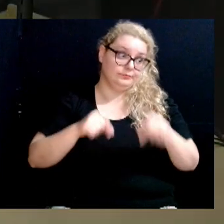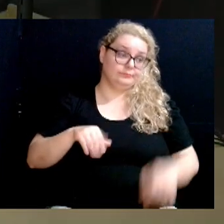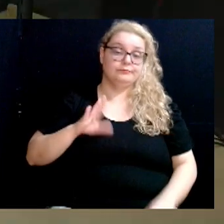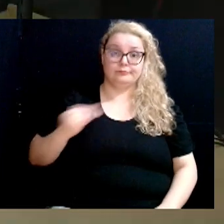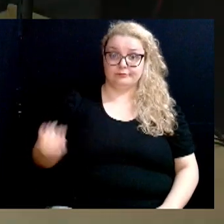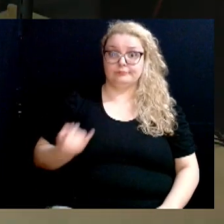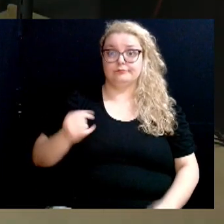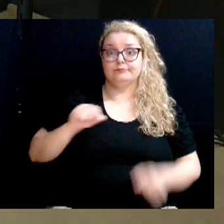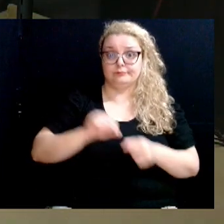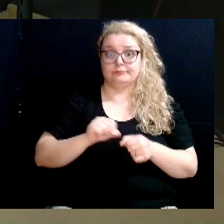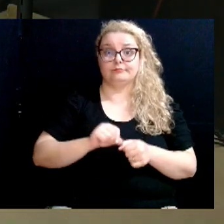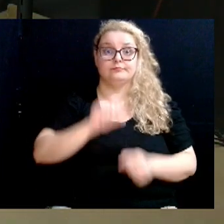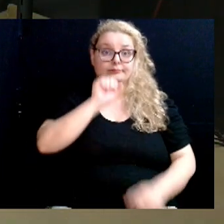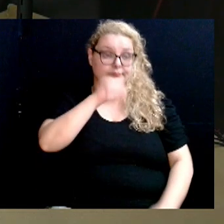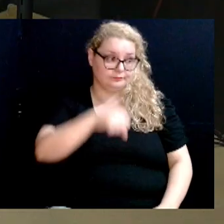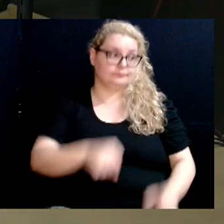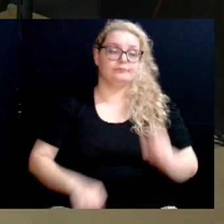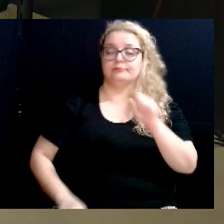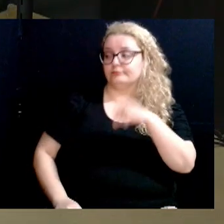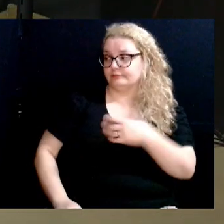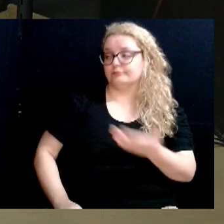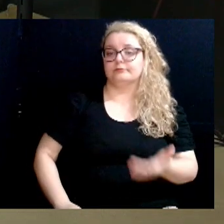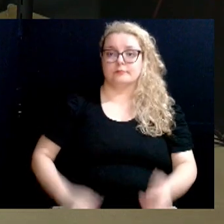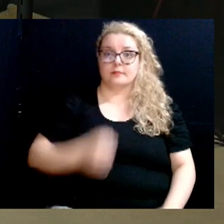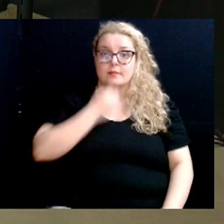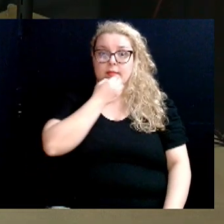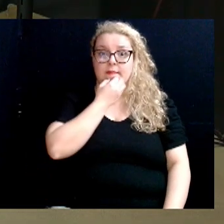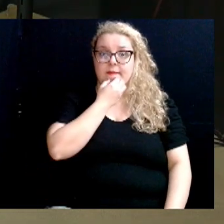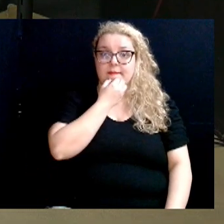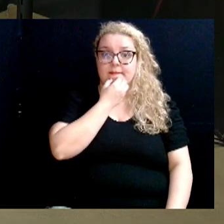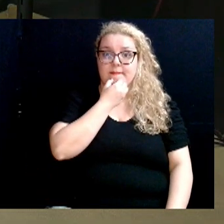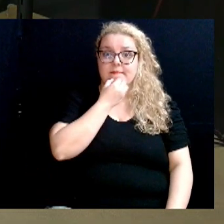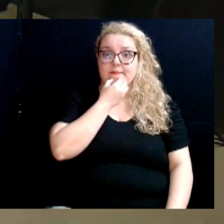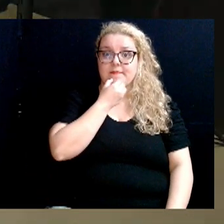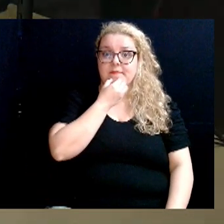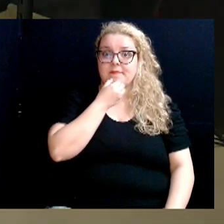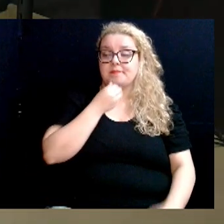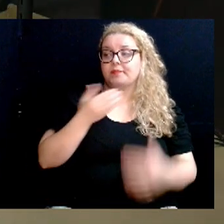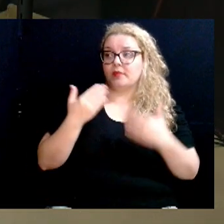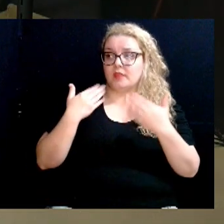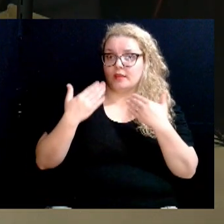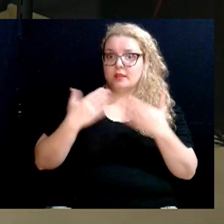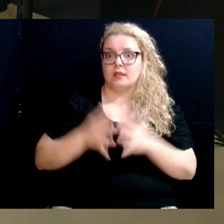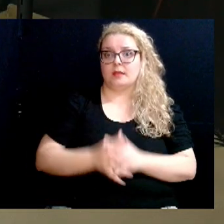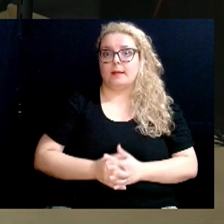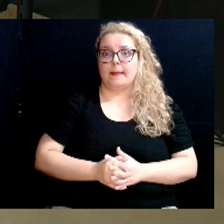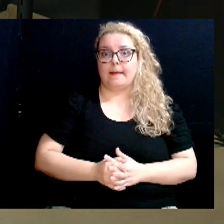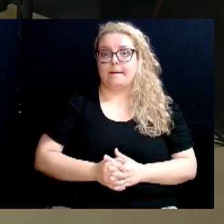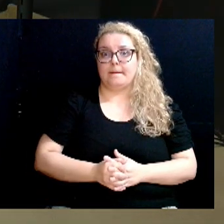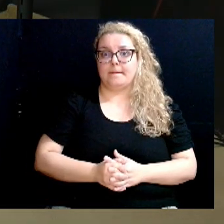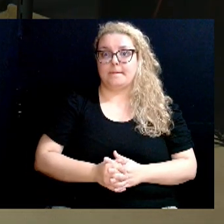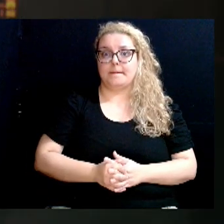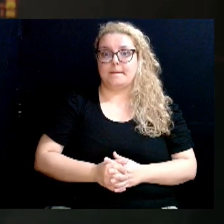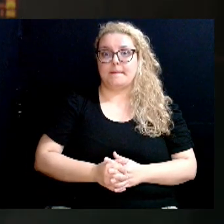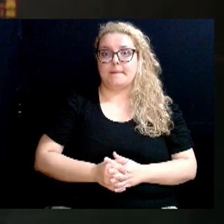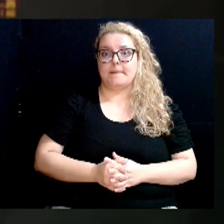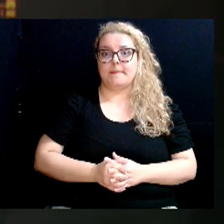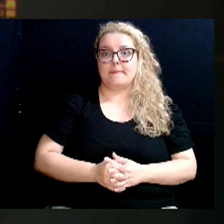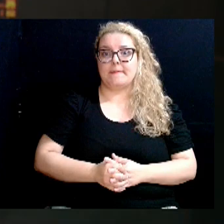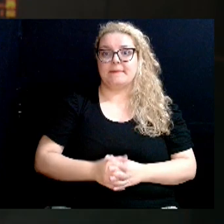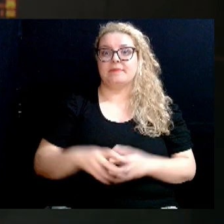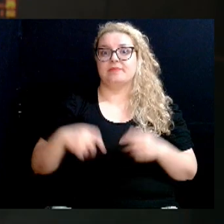Sim. Então é aquela conversa de que a gente precisa